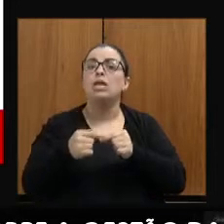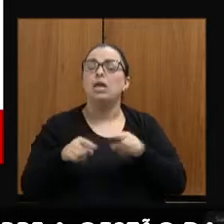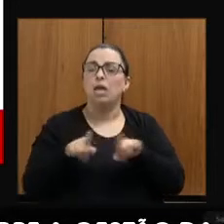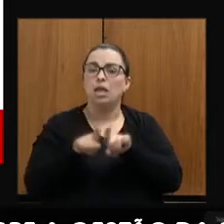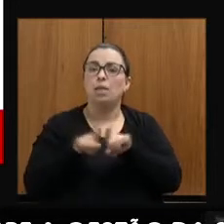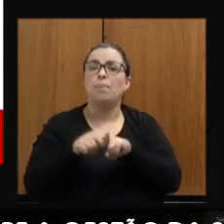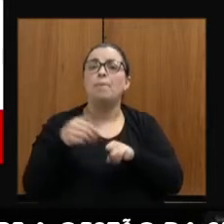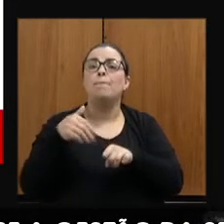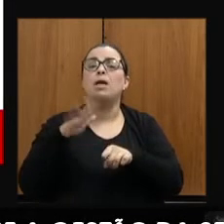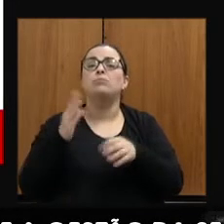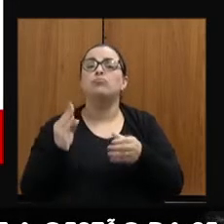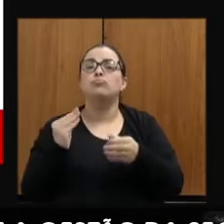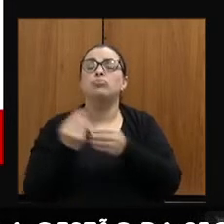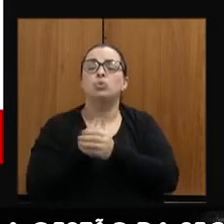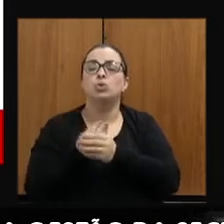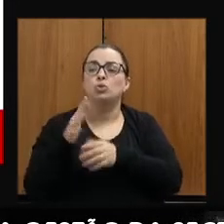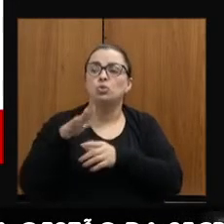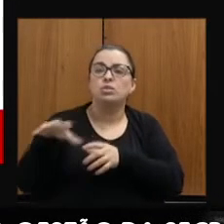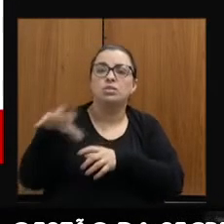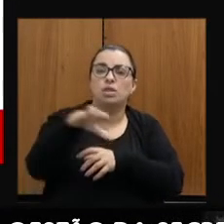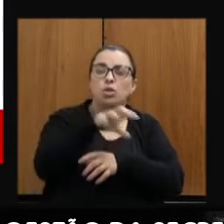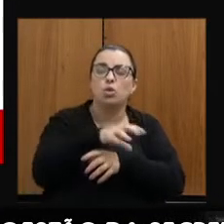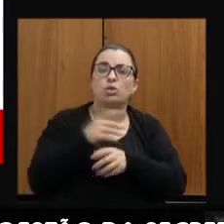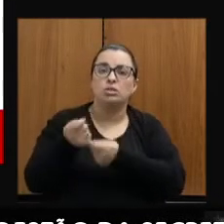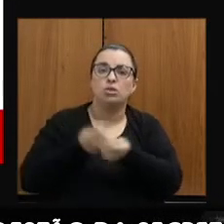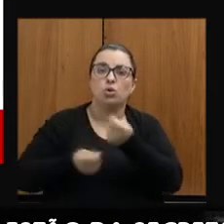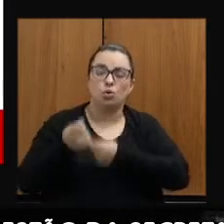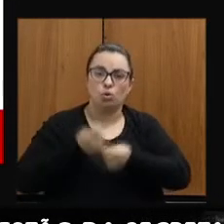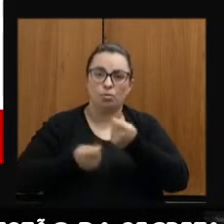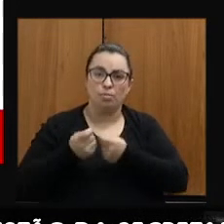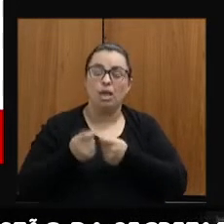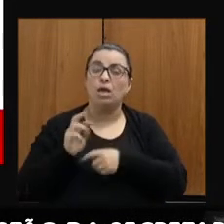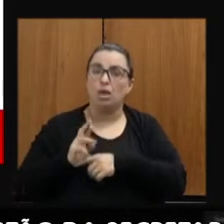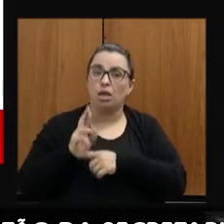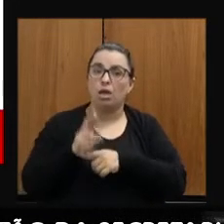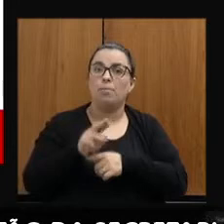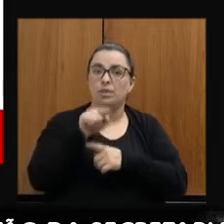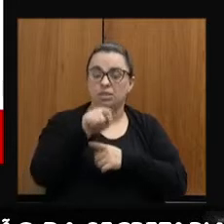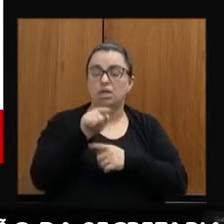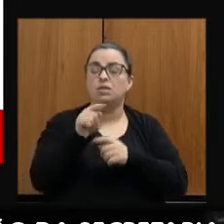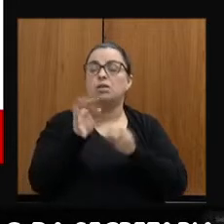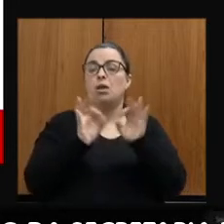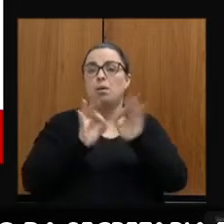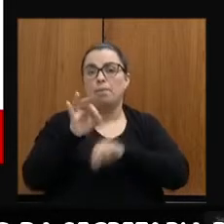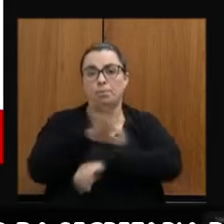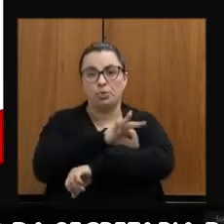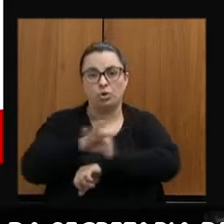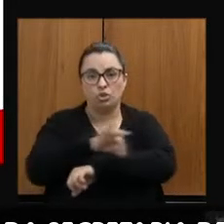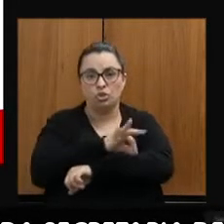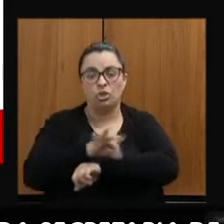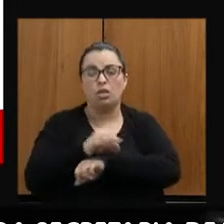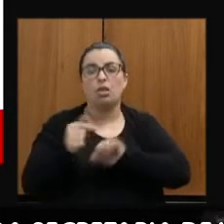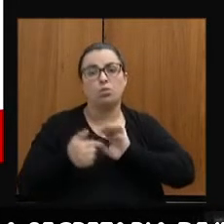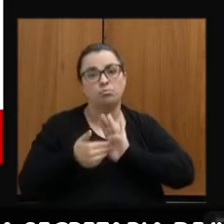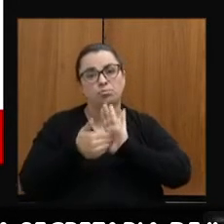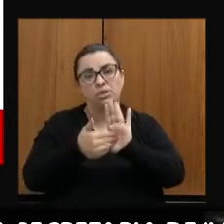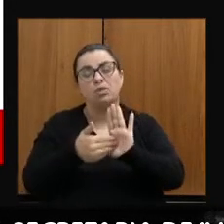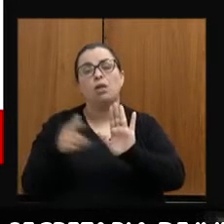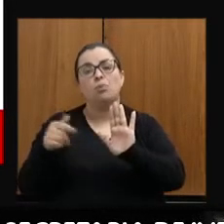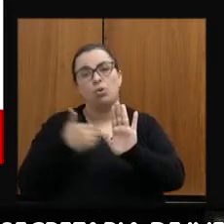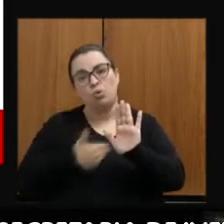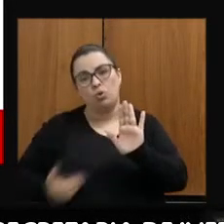setores econômicos relevantes em seu trajeto representado pelo projeto apresentado pelo governo do estado